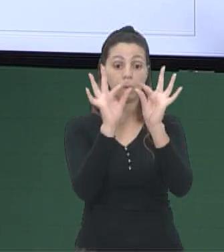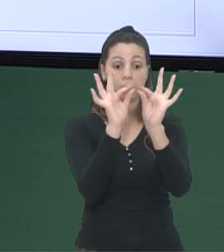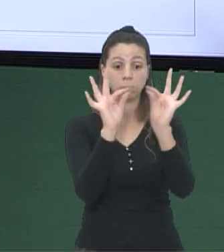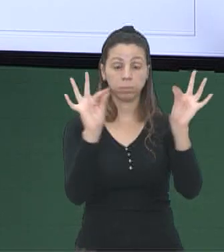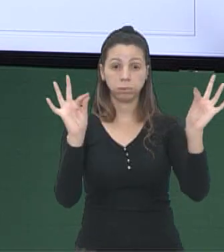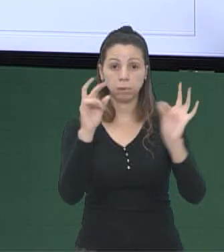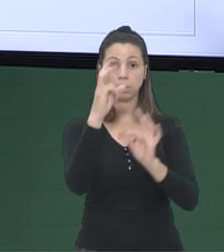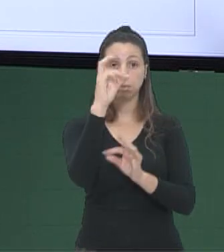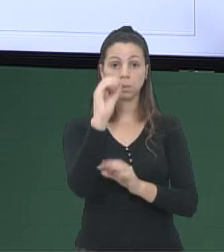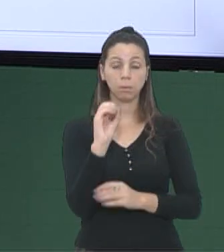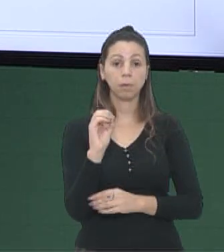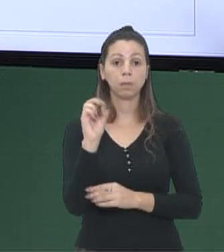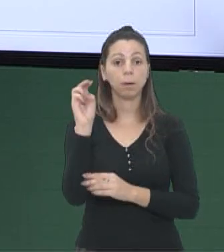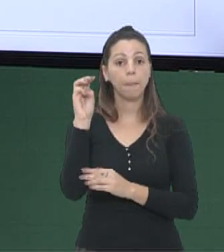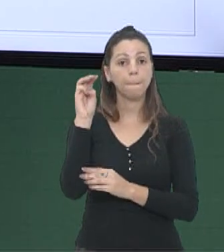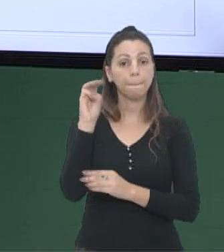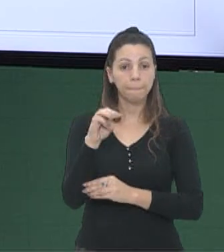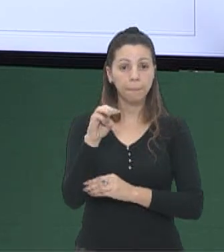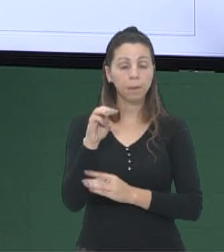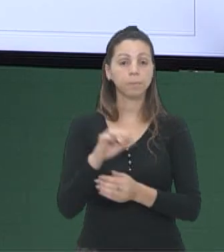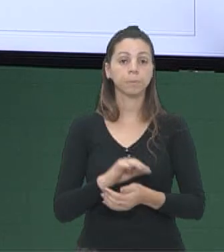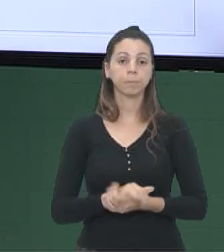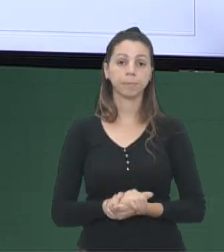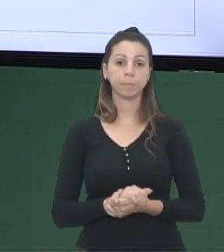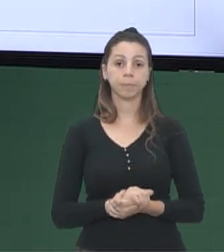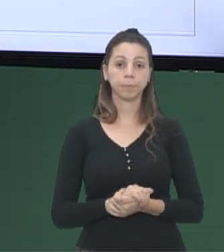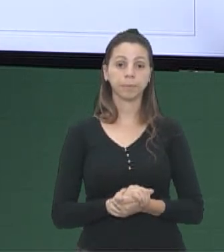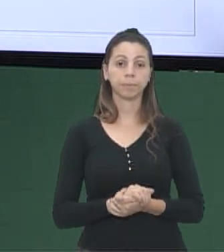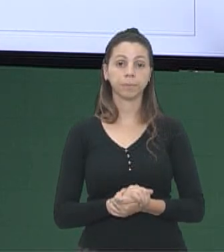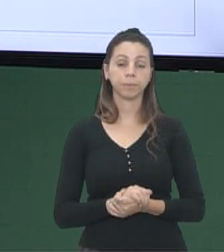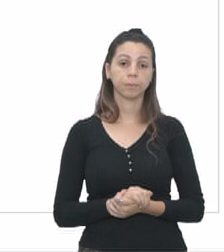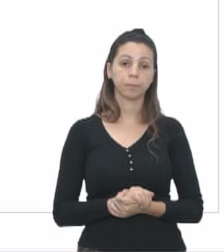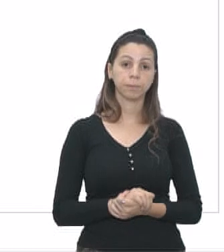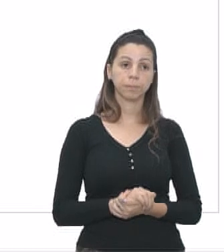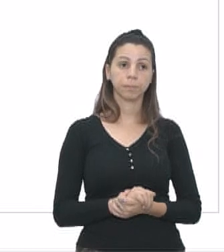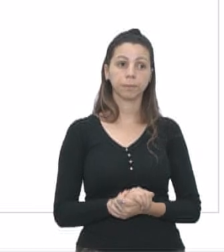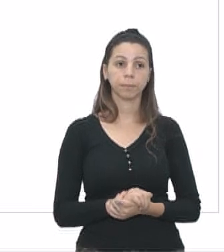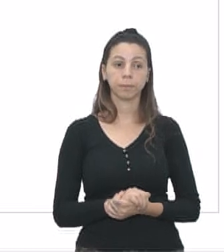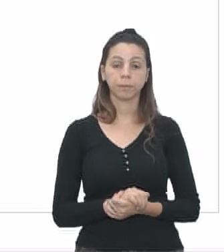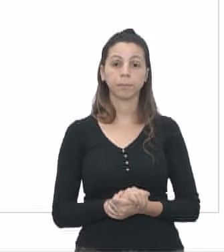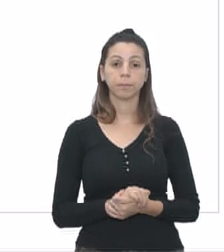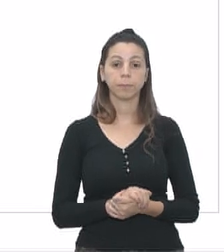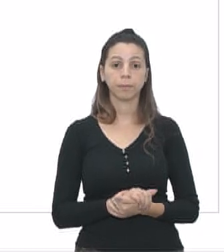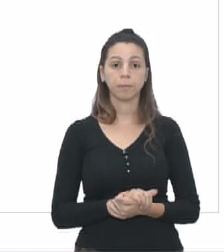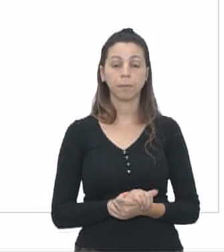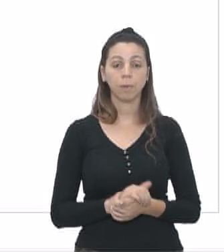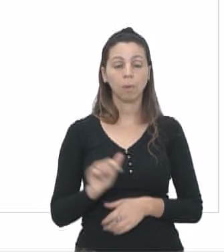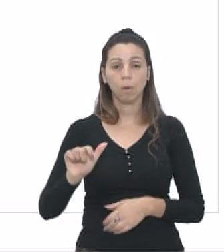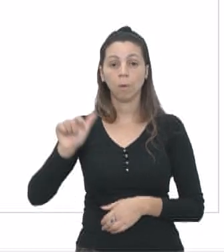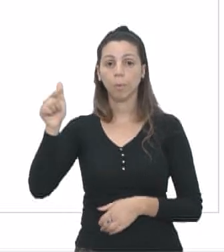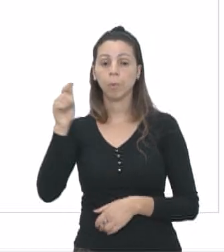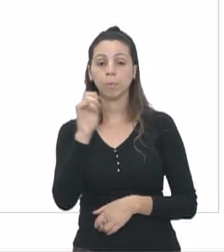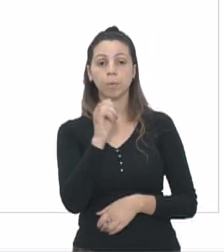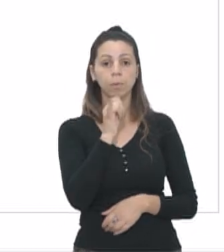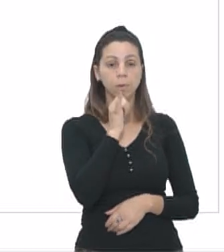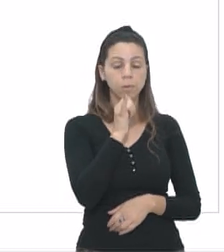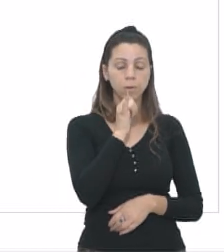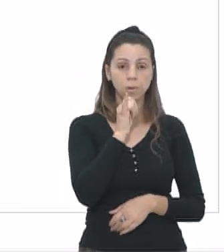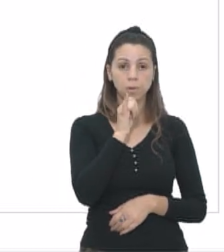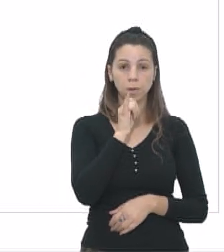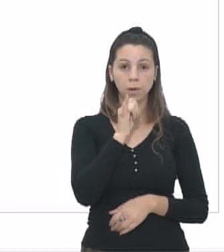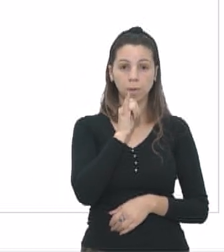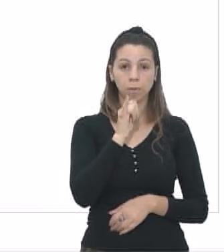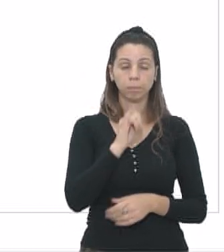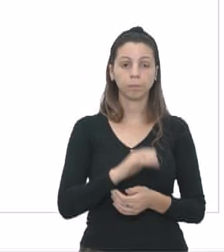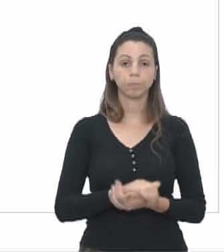que nós fazemos a leitura das escalas gráficas. Aqui, ó, nós temos outro exemplo de escala gráfica.